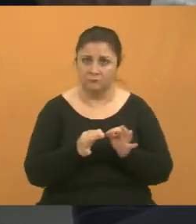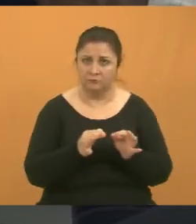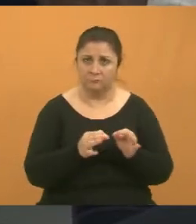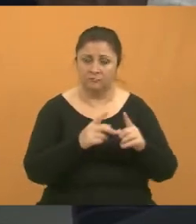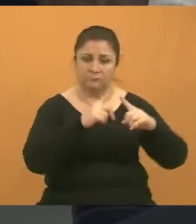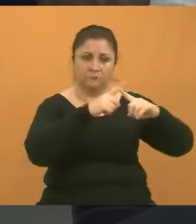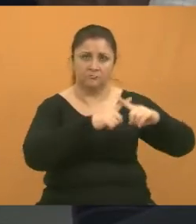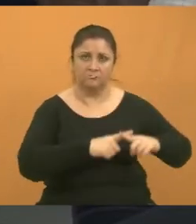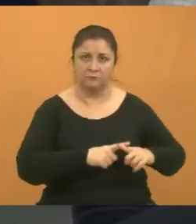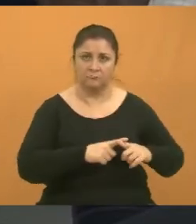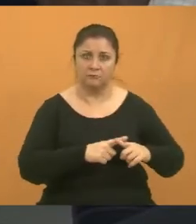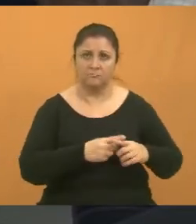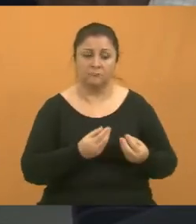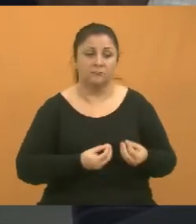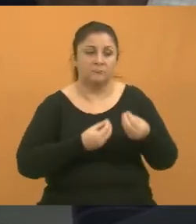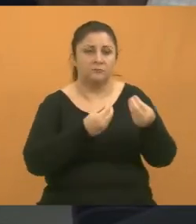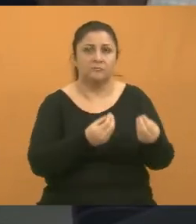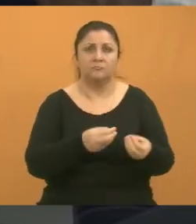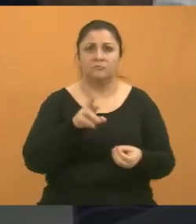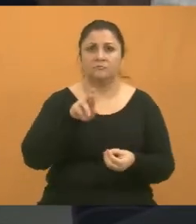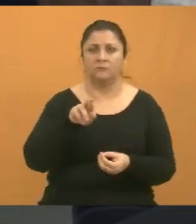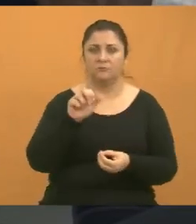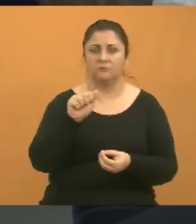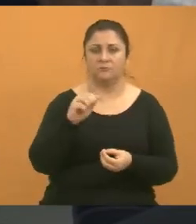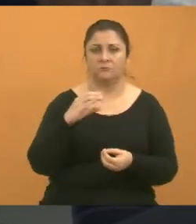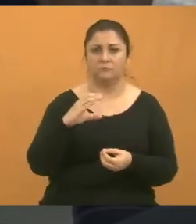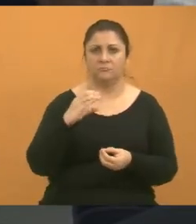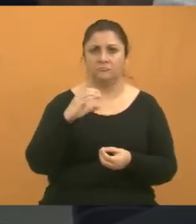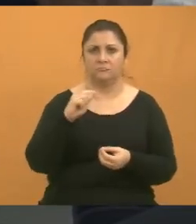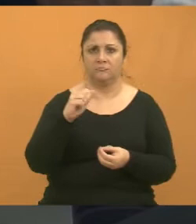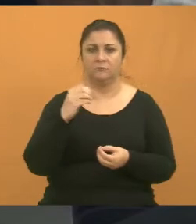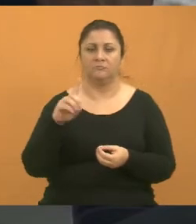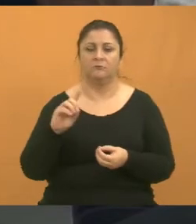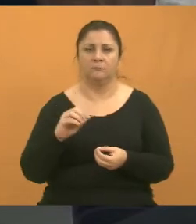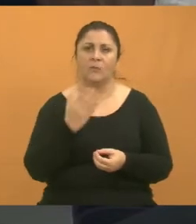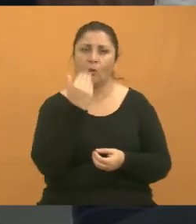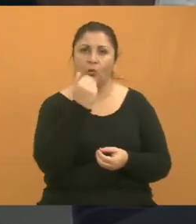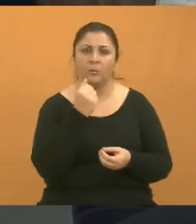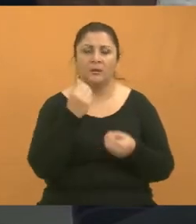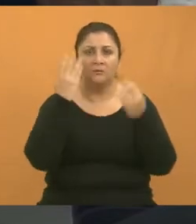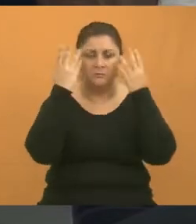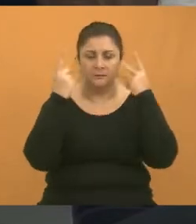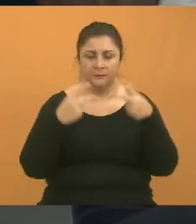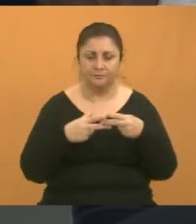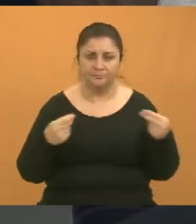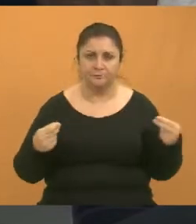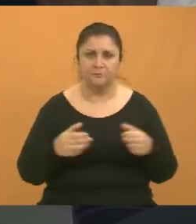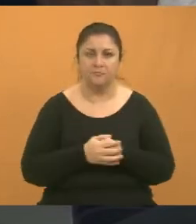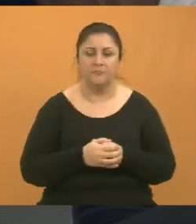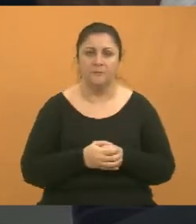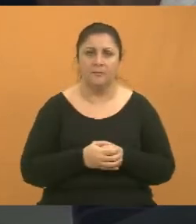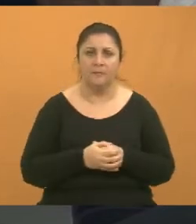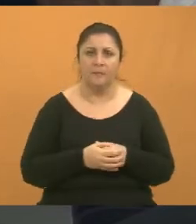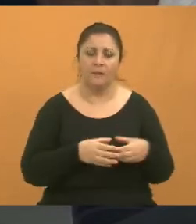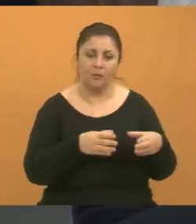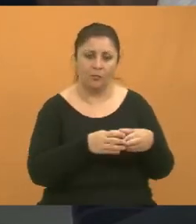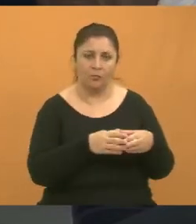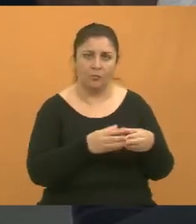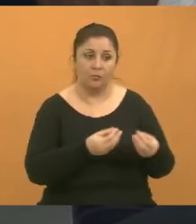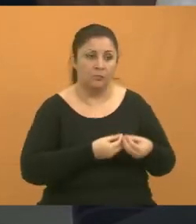de ração. Que a equipe que fosse disputar o campeonato se inscrevesse doando ração.